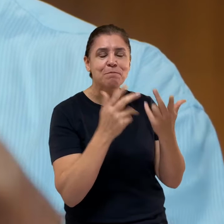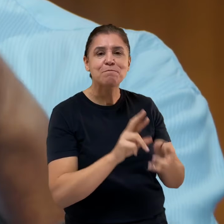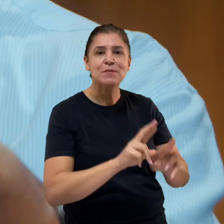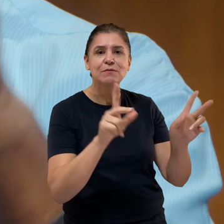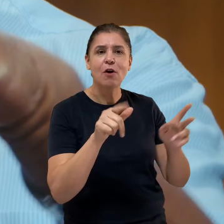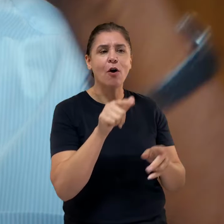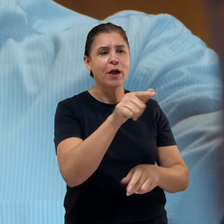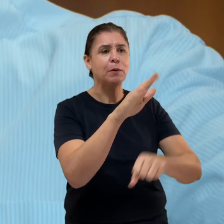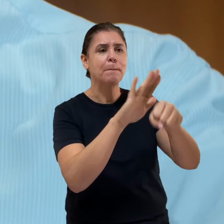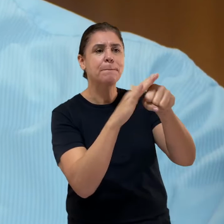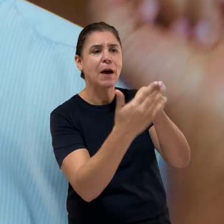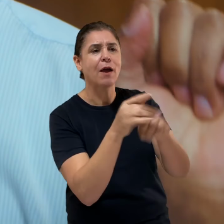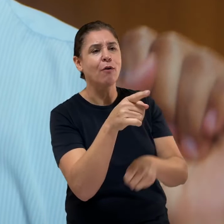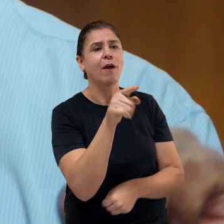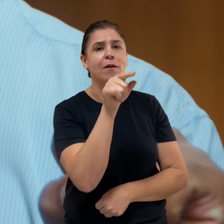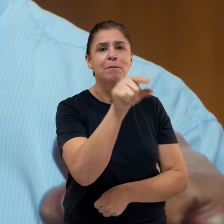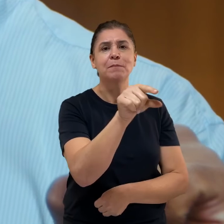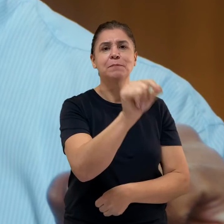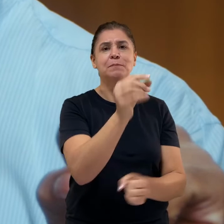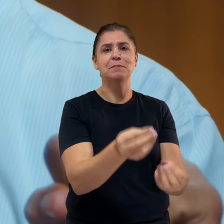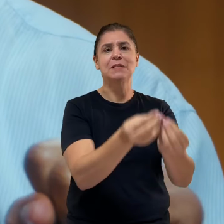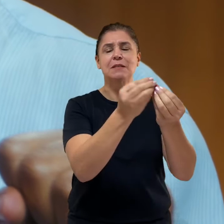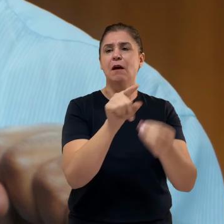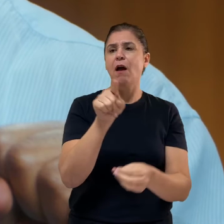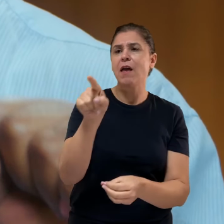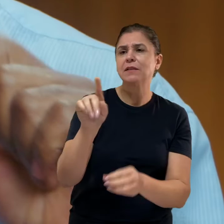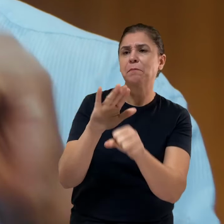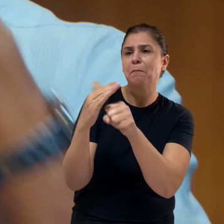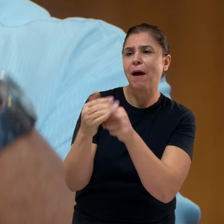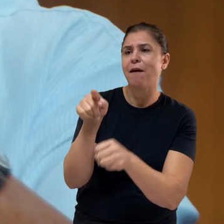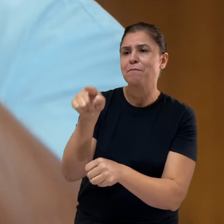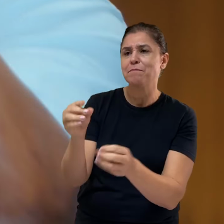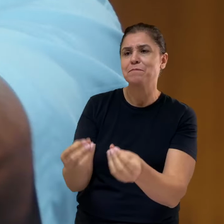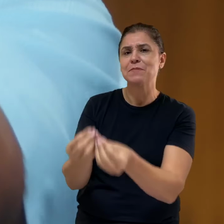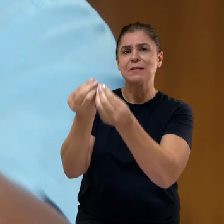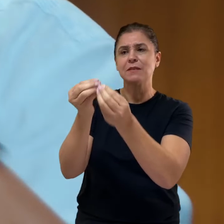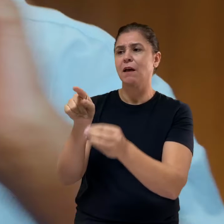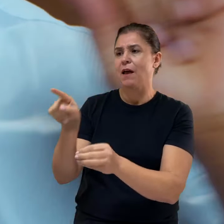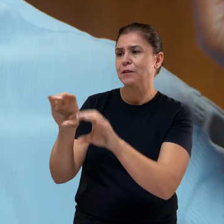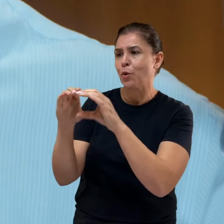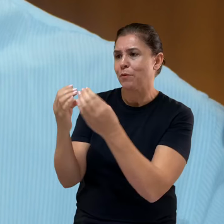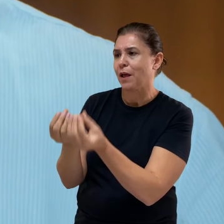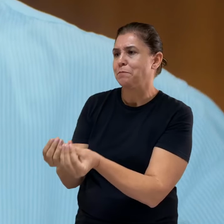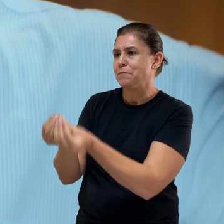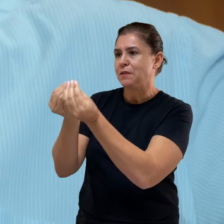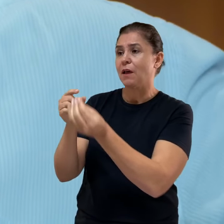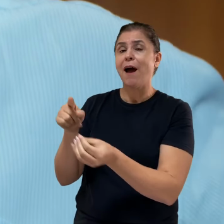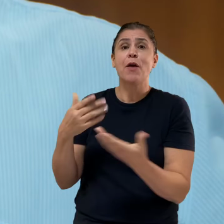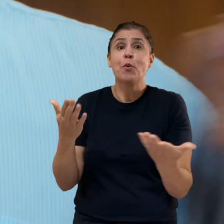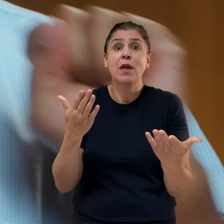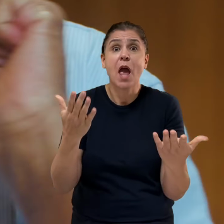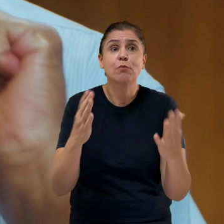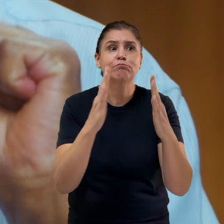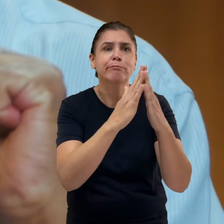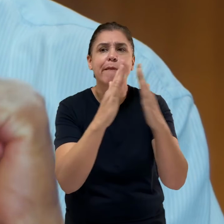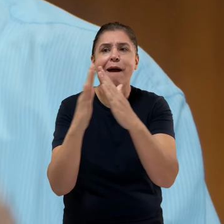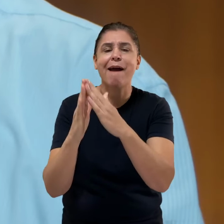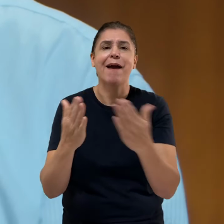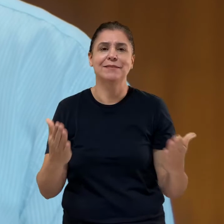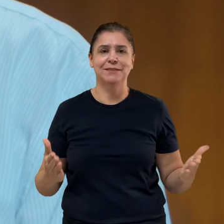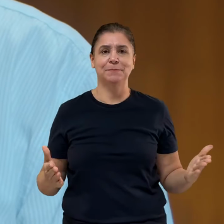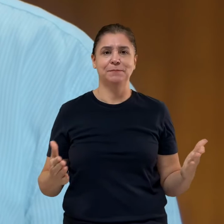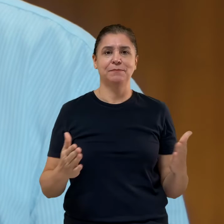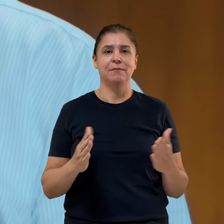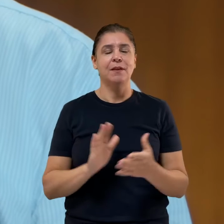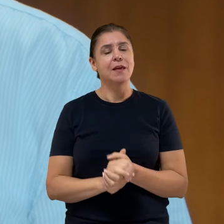Olha, eu quero uma missa nesse bairro. Eu quero uma missa nesse outro bairro. Eu quero uma missa nessa comunidade. Olha, me arruma uma casa para me celebrar.